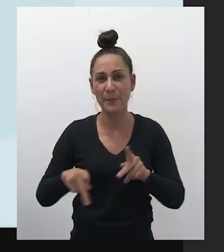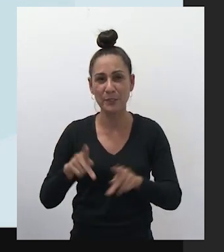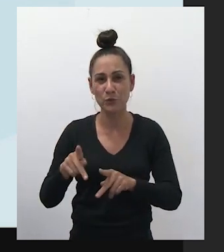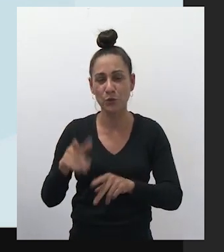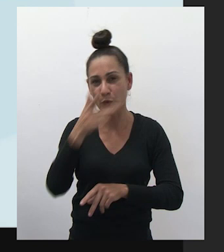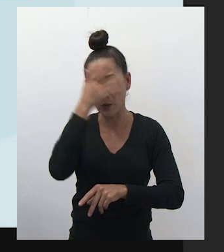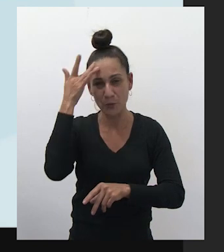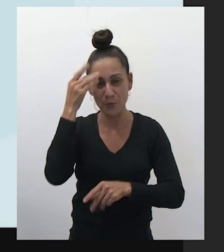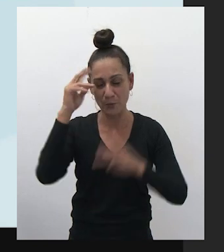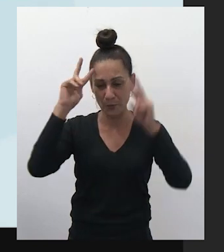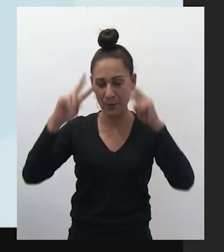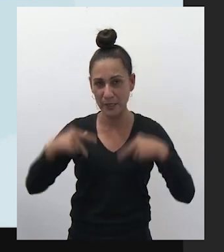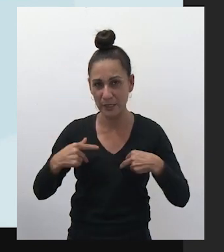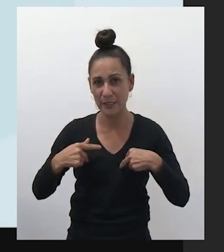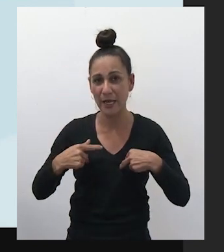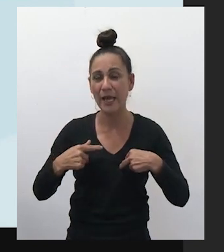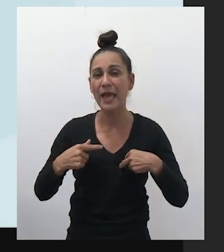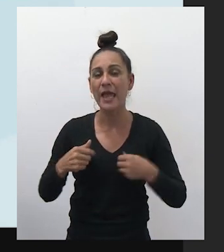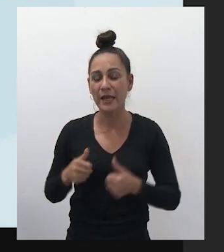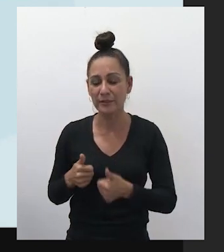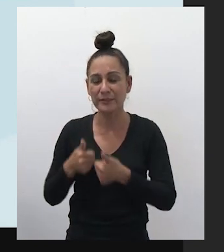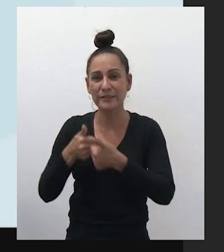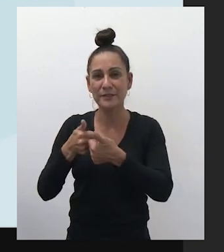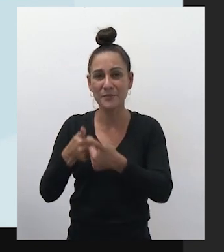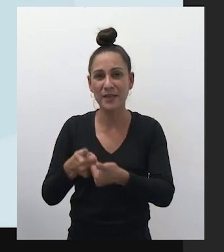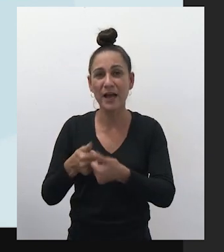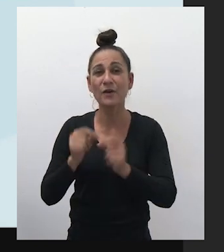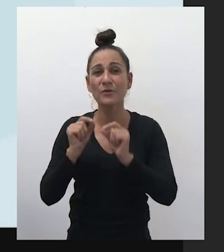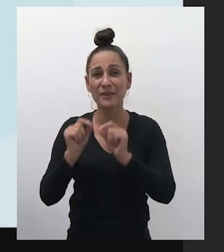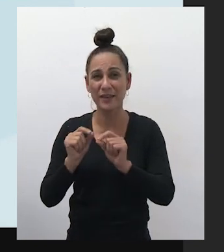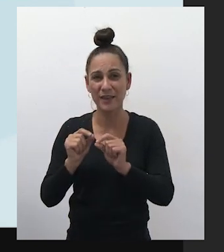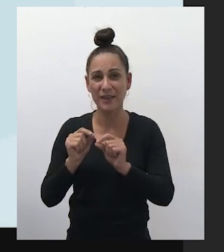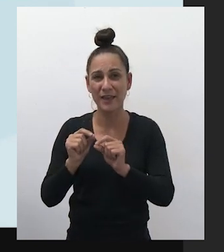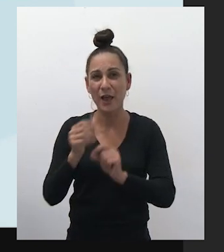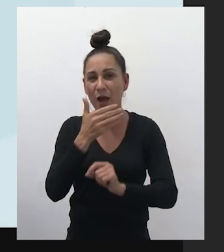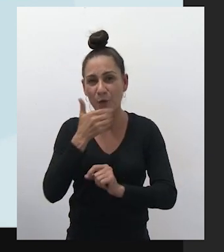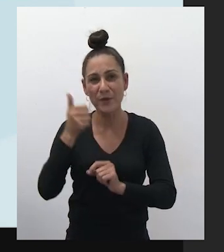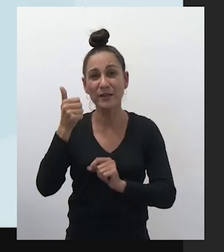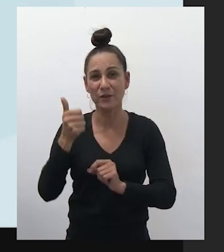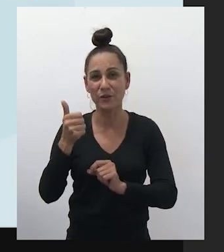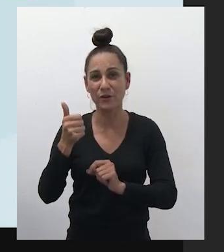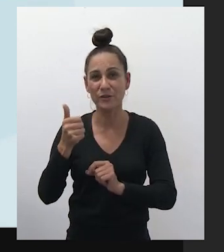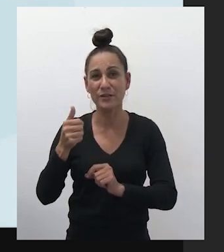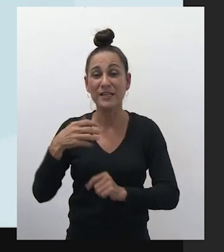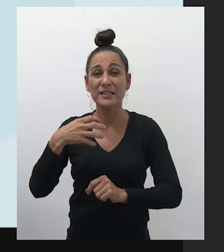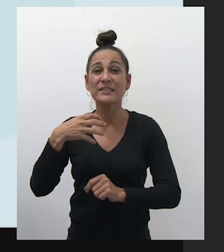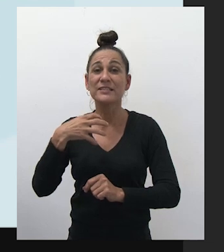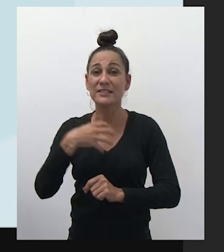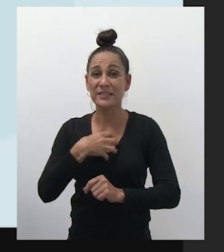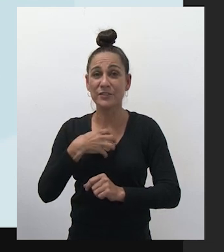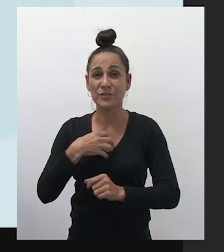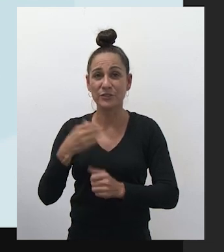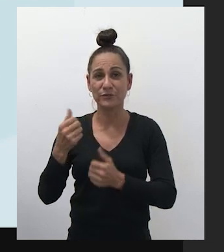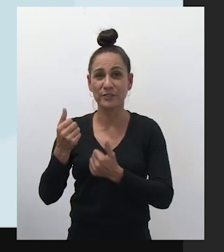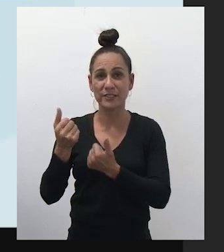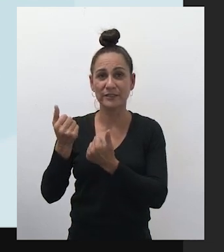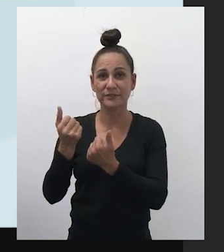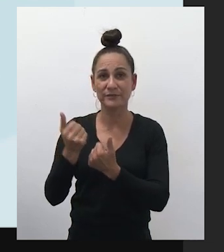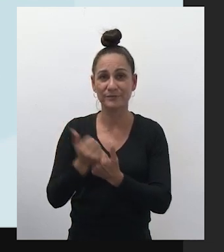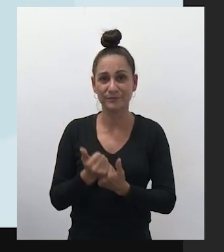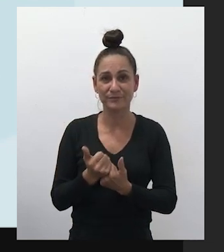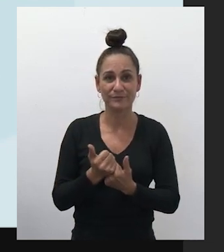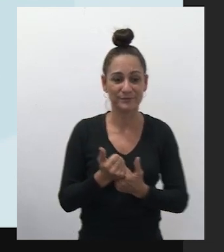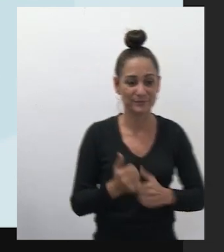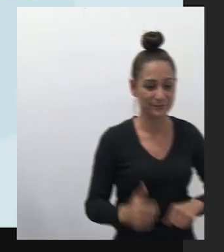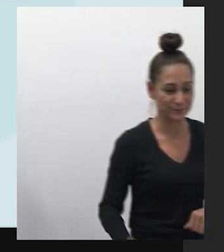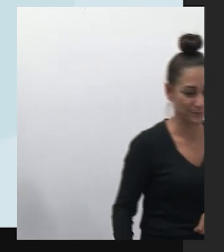é caminhar rumo ao racional, ao melhor sentido. Mas